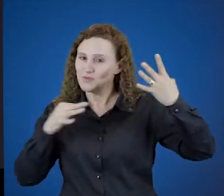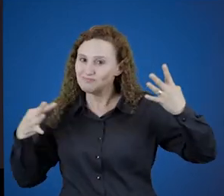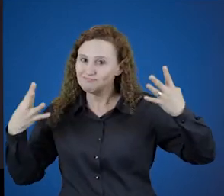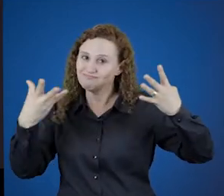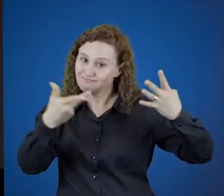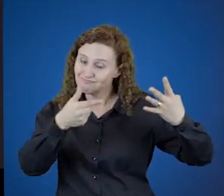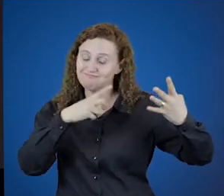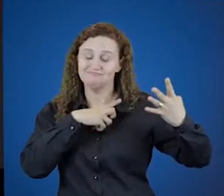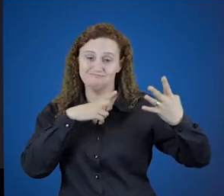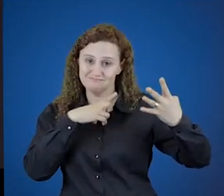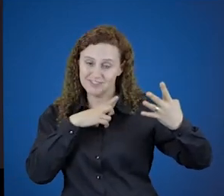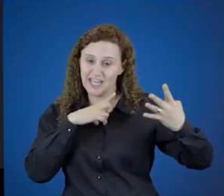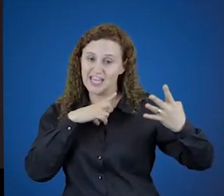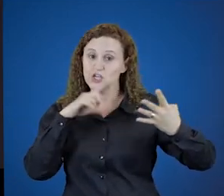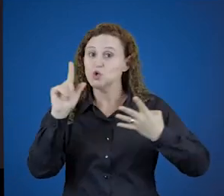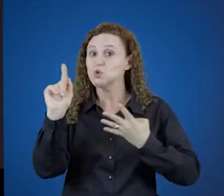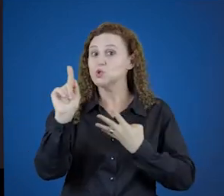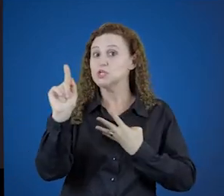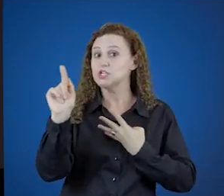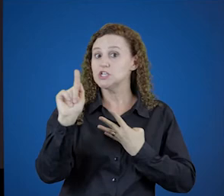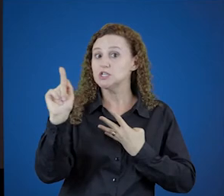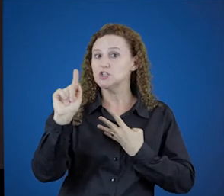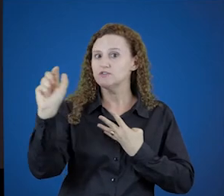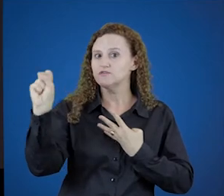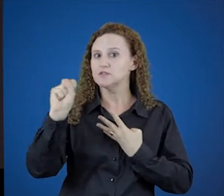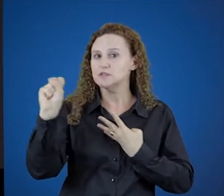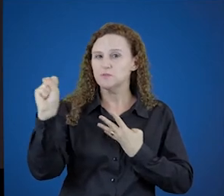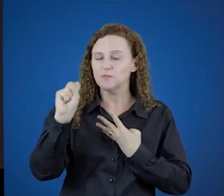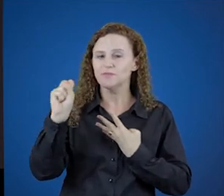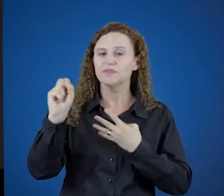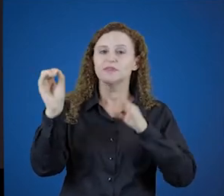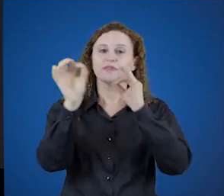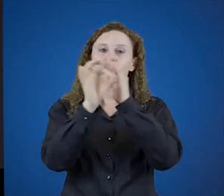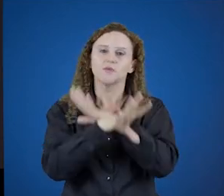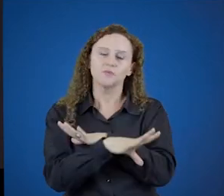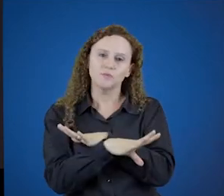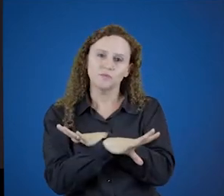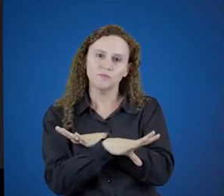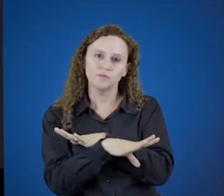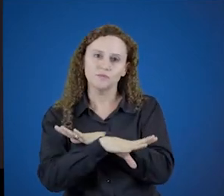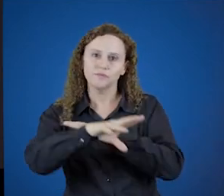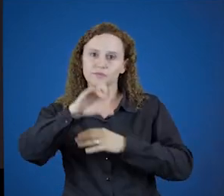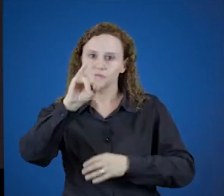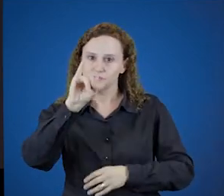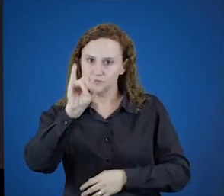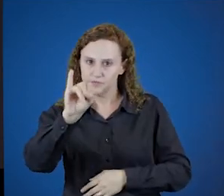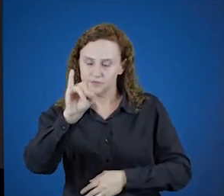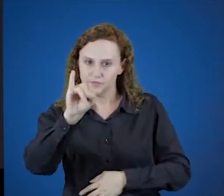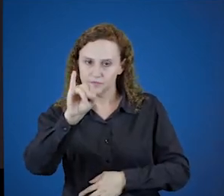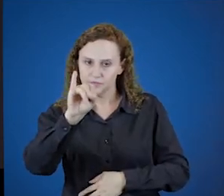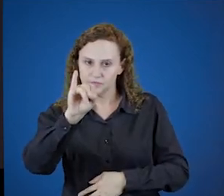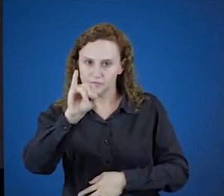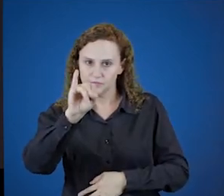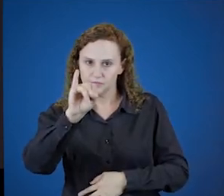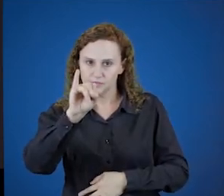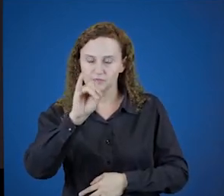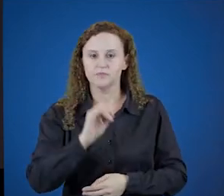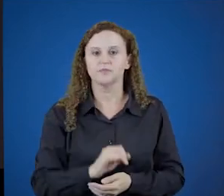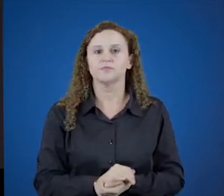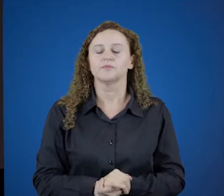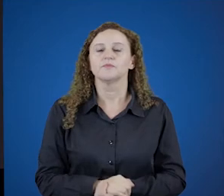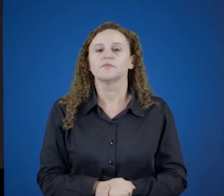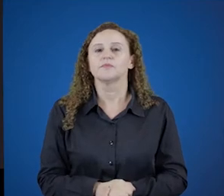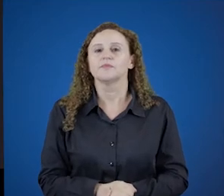elas têm um genitivo singular terminado i i